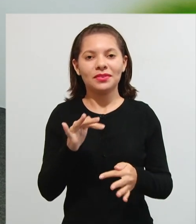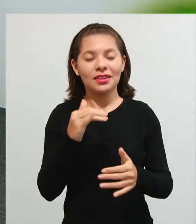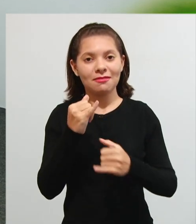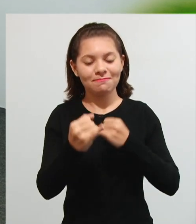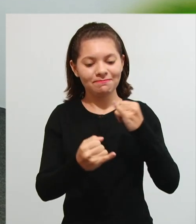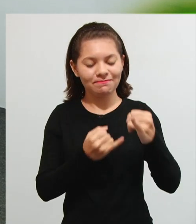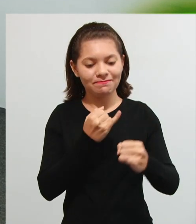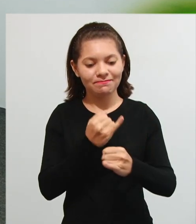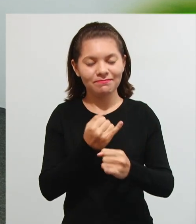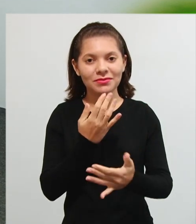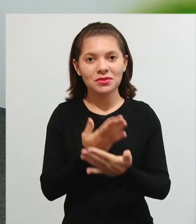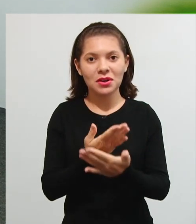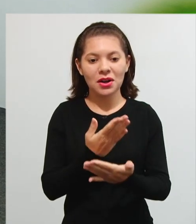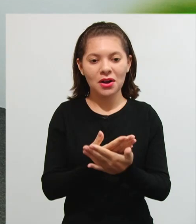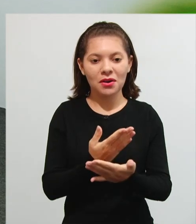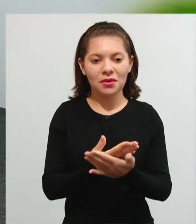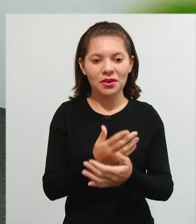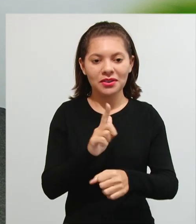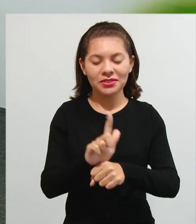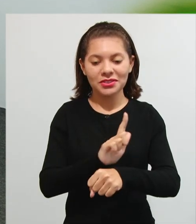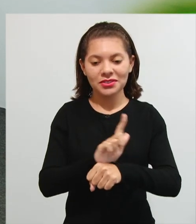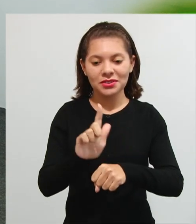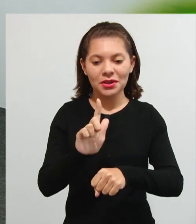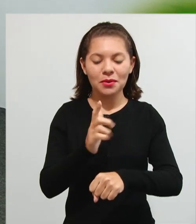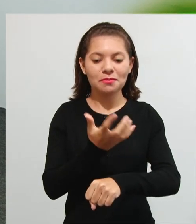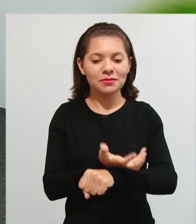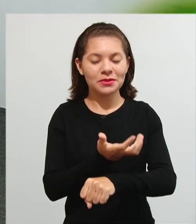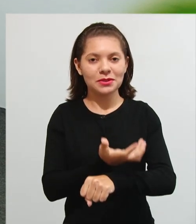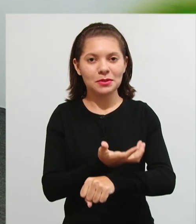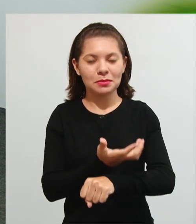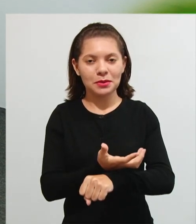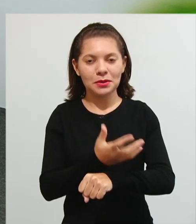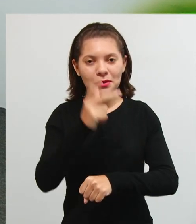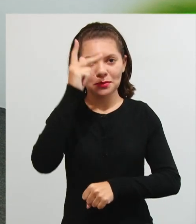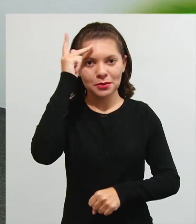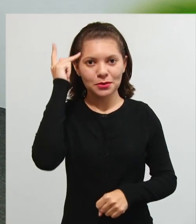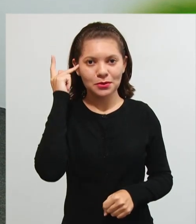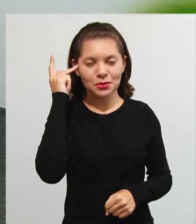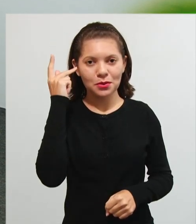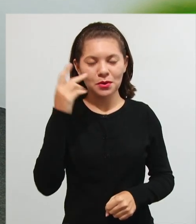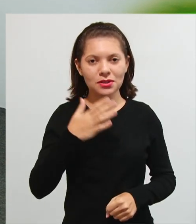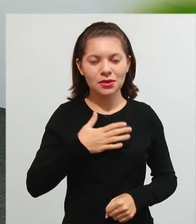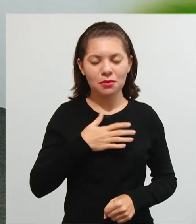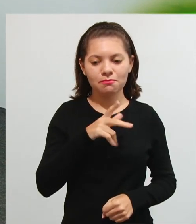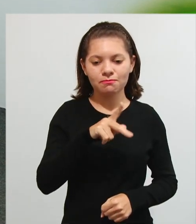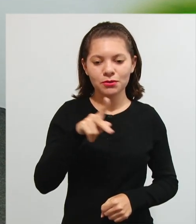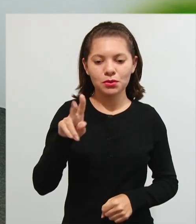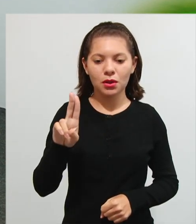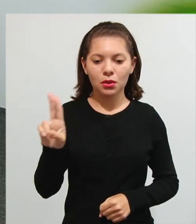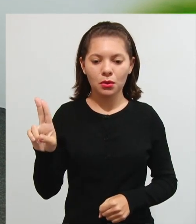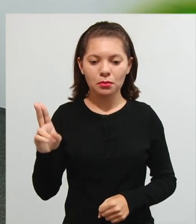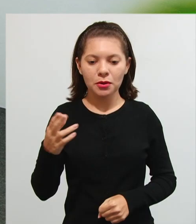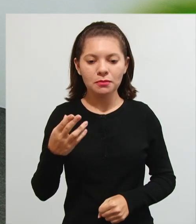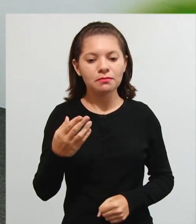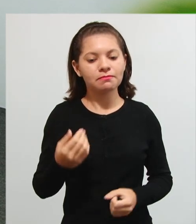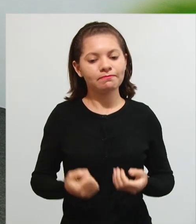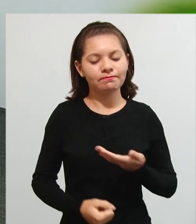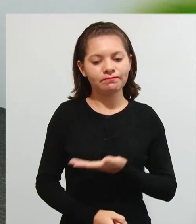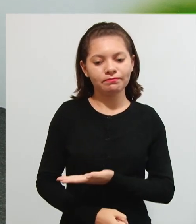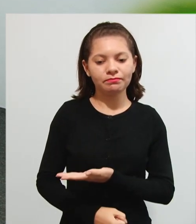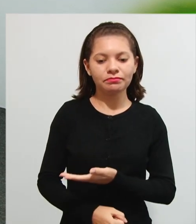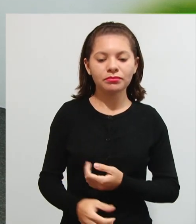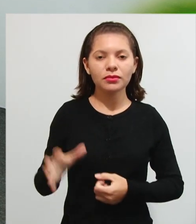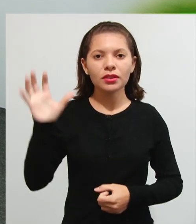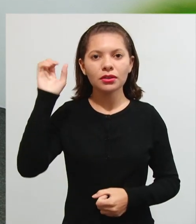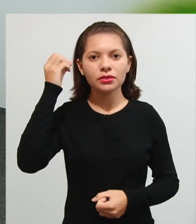de Pessoas e Comportamento Organizacional. Eu sou a professora Maraí Rodrigues, vou fazer minha audiodescrição.